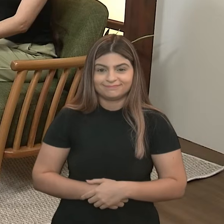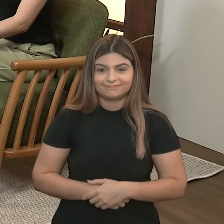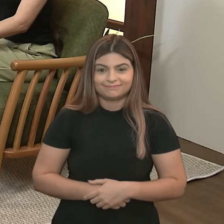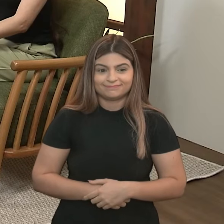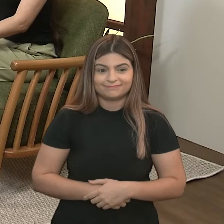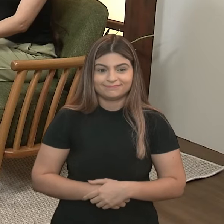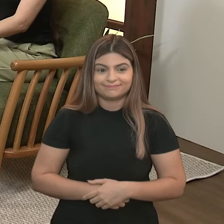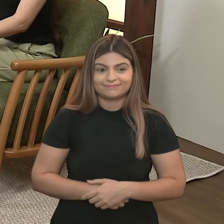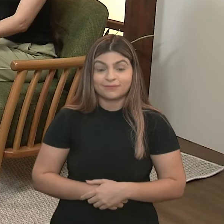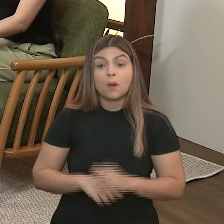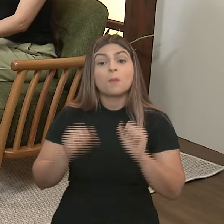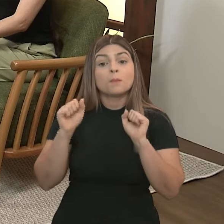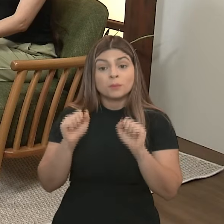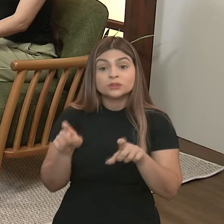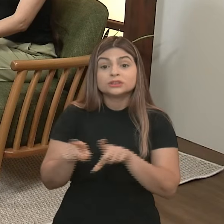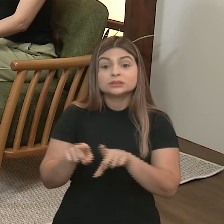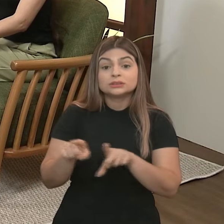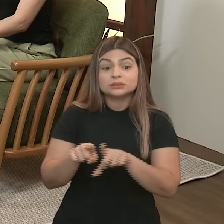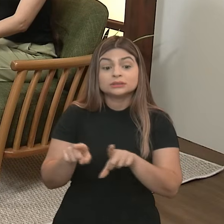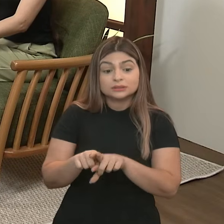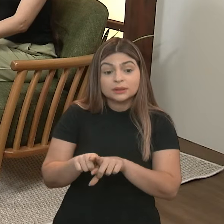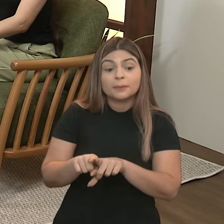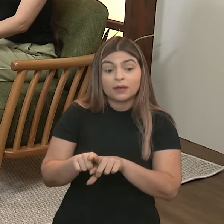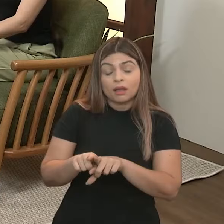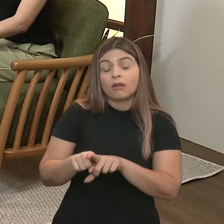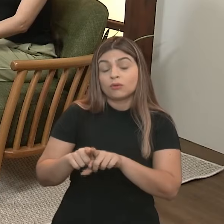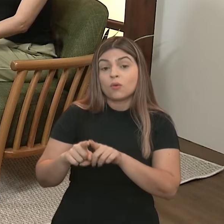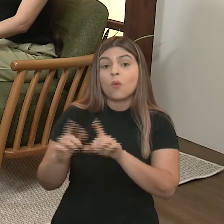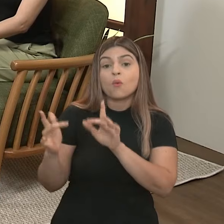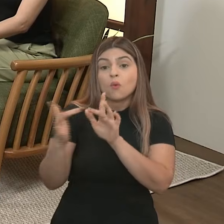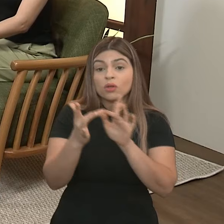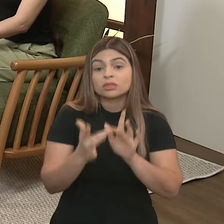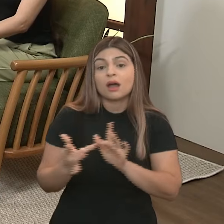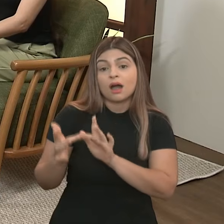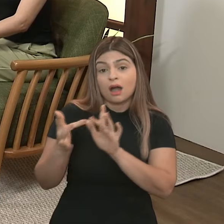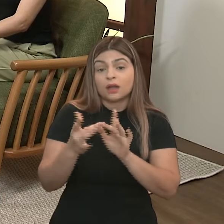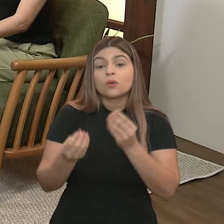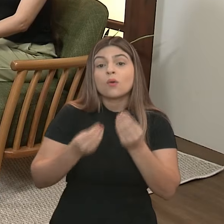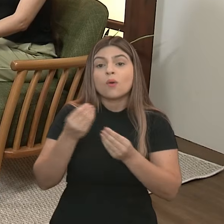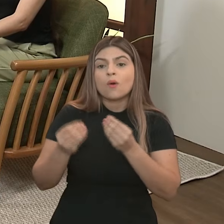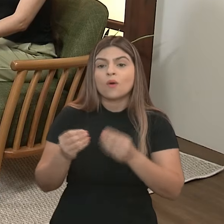Pode também entrar em contato com a gente e manter esse contato por meio do nosso